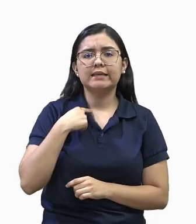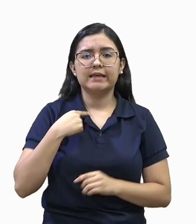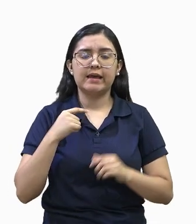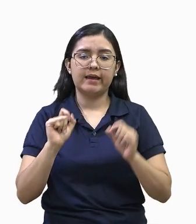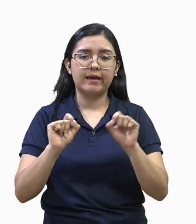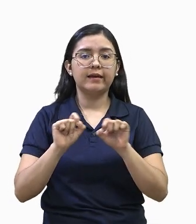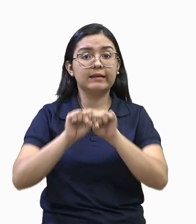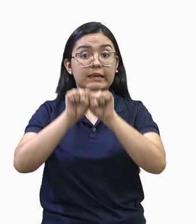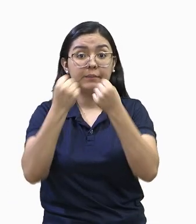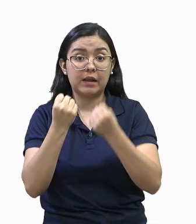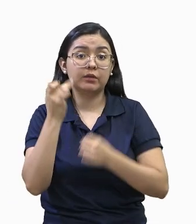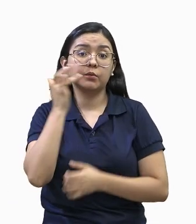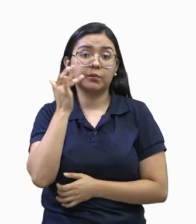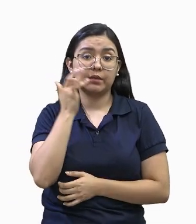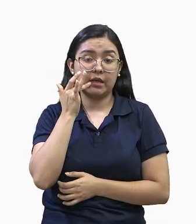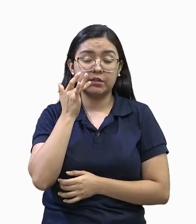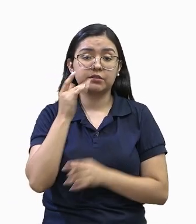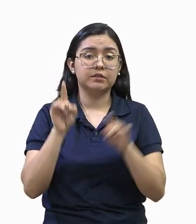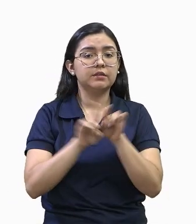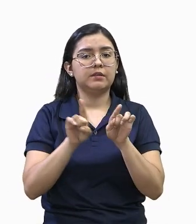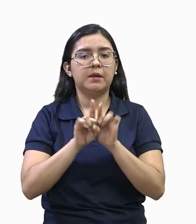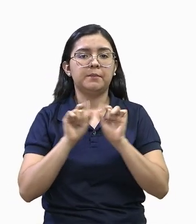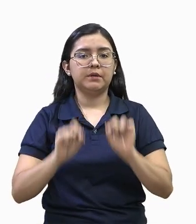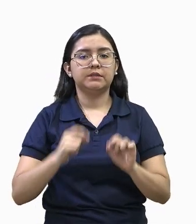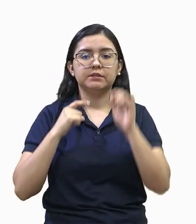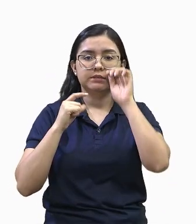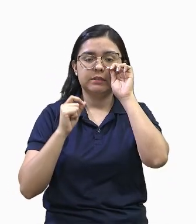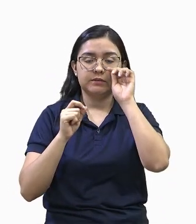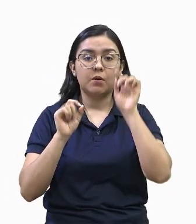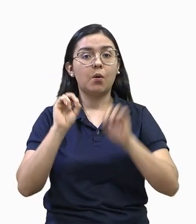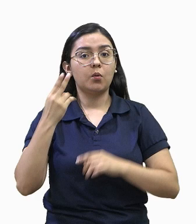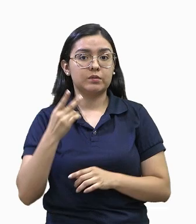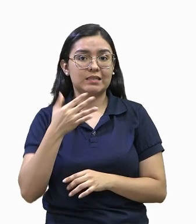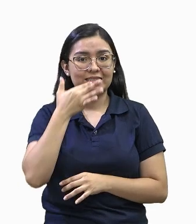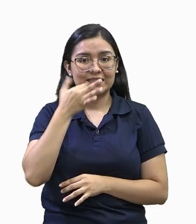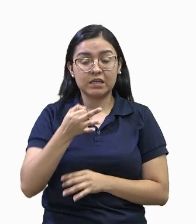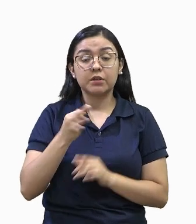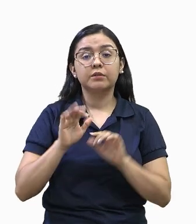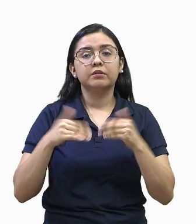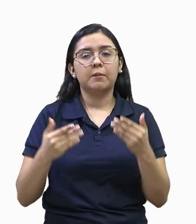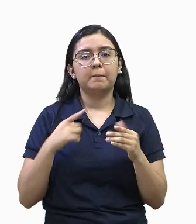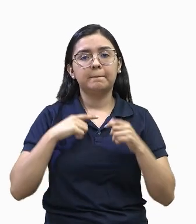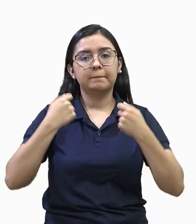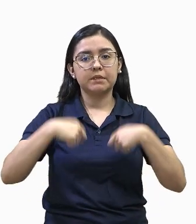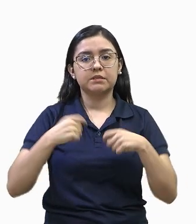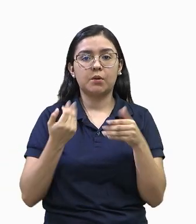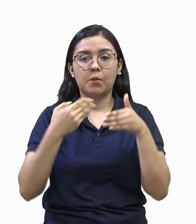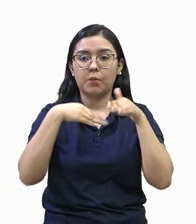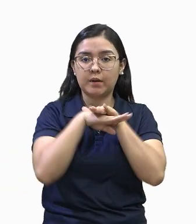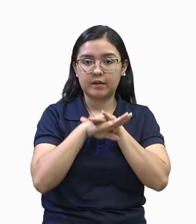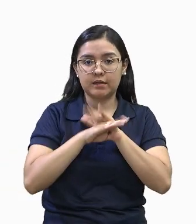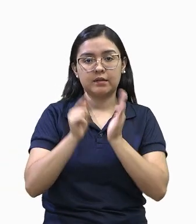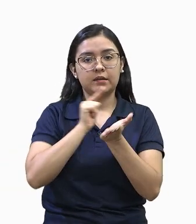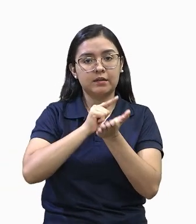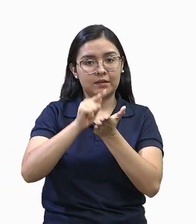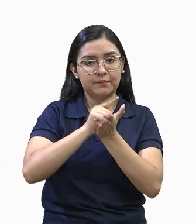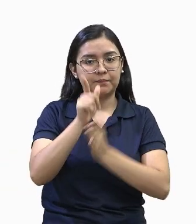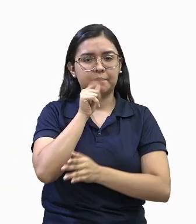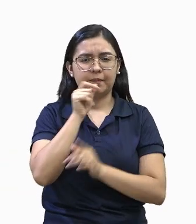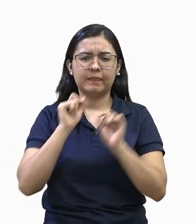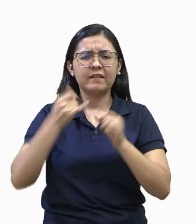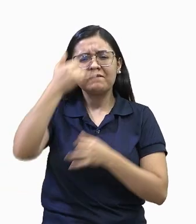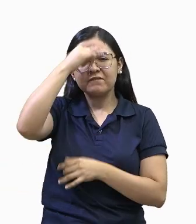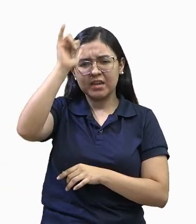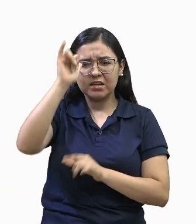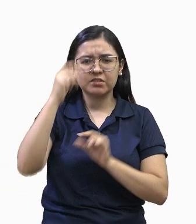ou avulsionado, totalmente arrancado, tente guardar o fragmento em água limpa. Evite mexer na